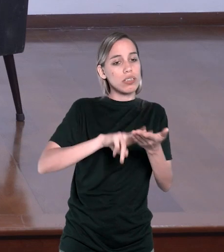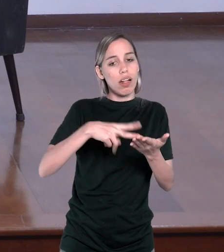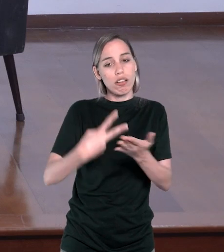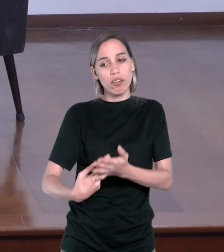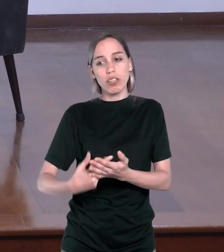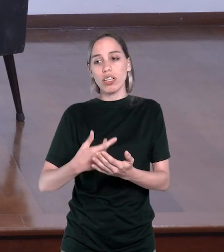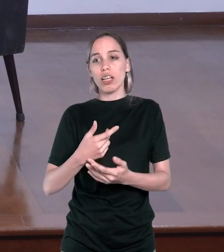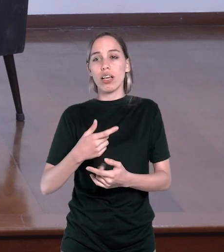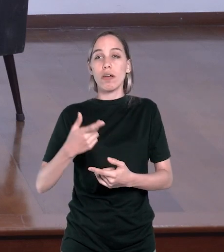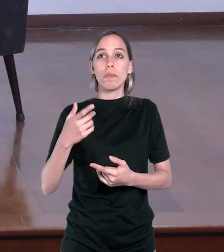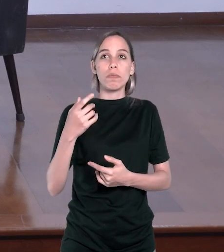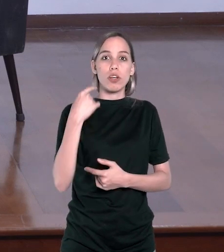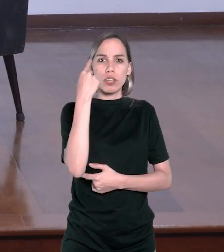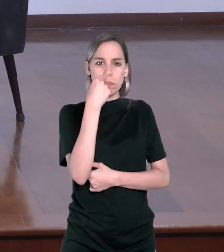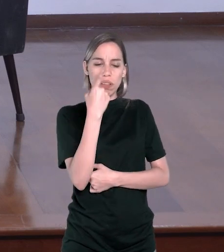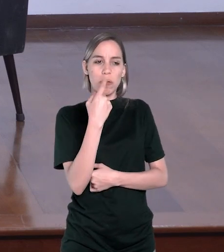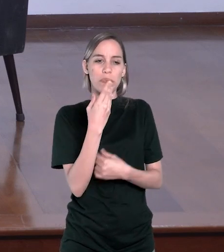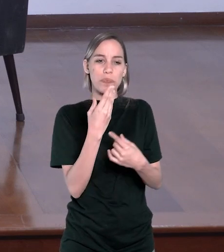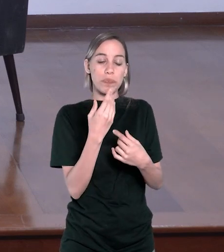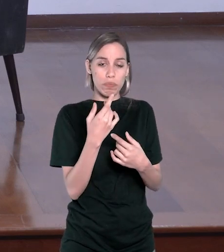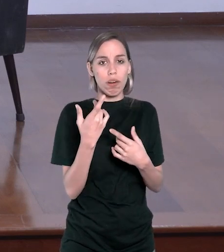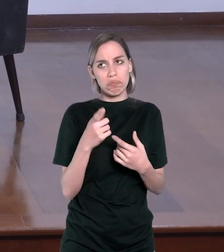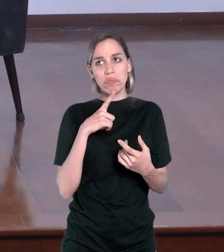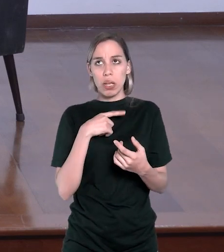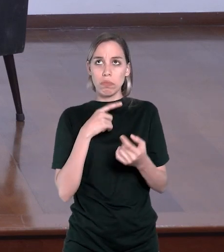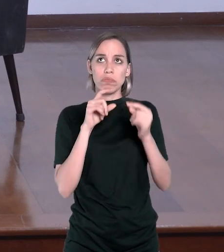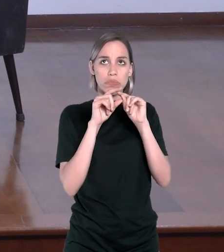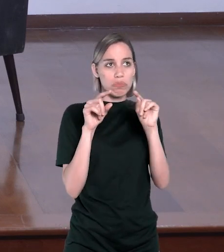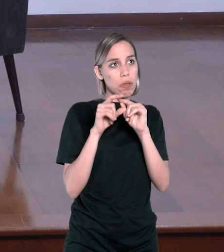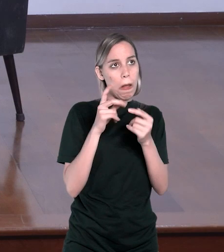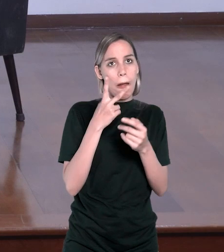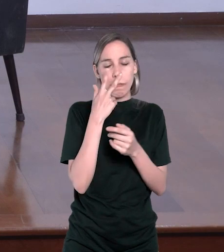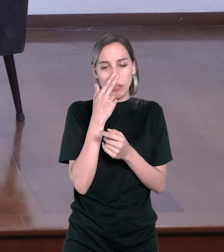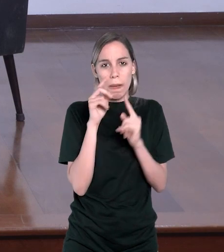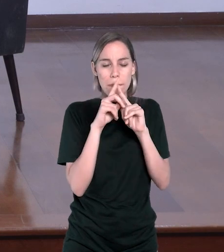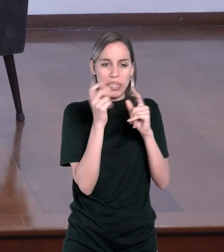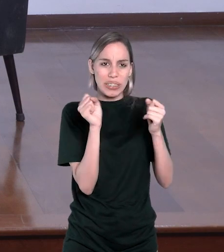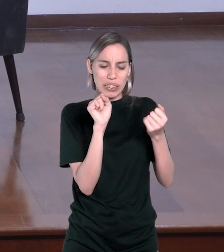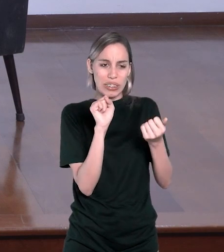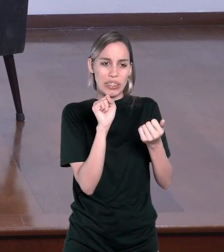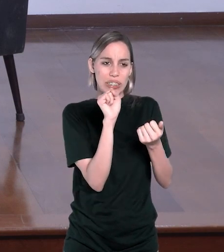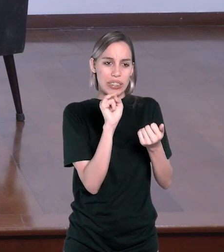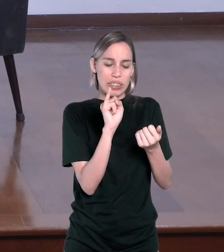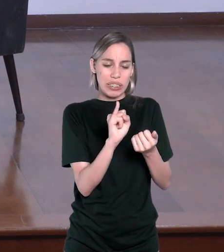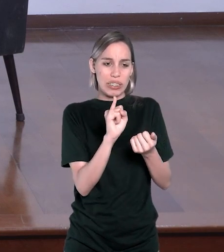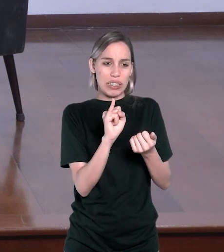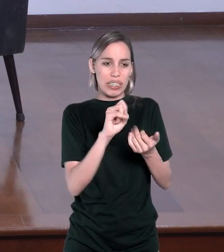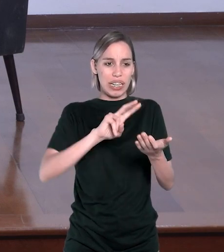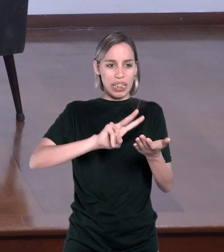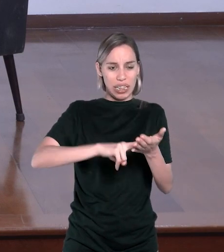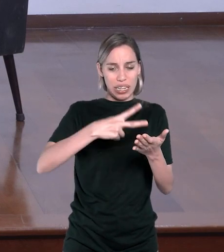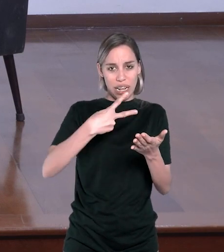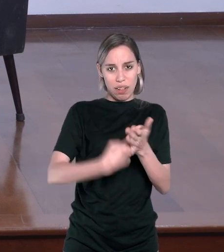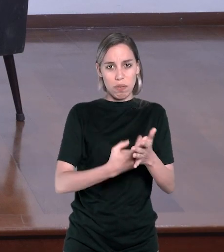estruturas são parecidas. Quando você vai para o inglês, a frase é uma forma, né? A raiz da